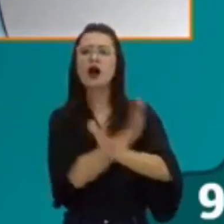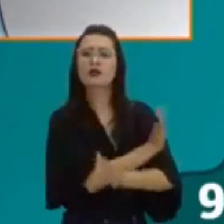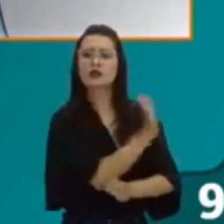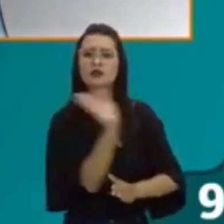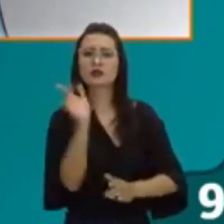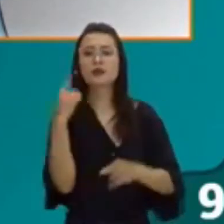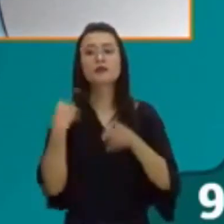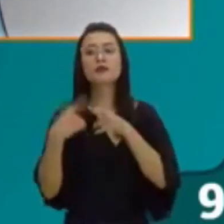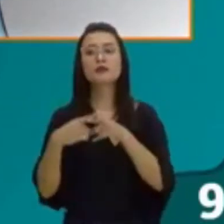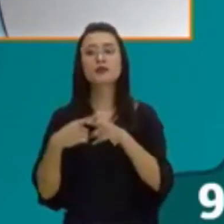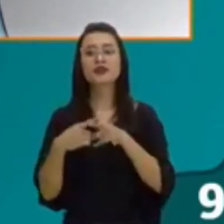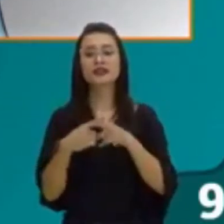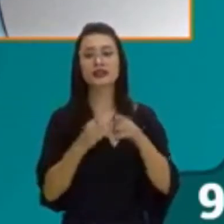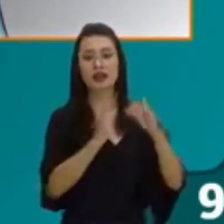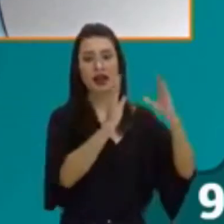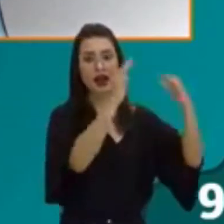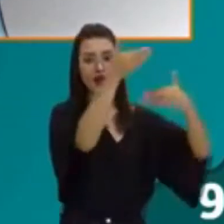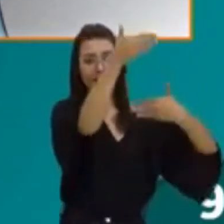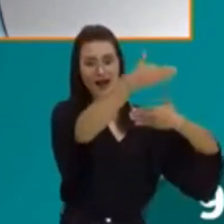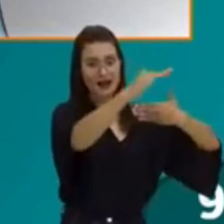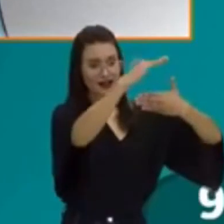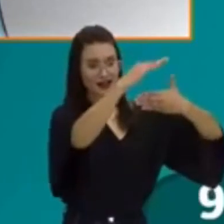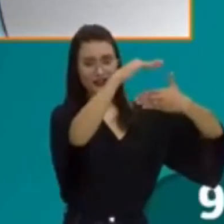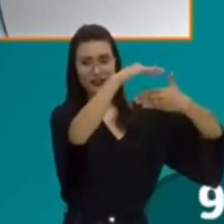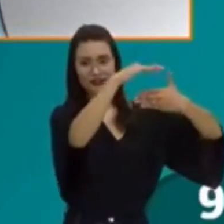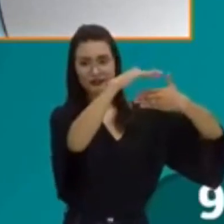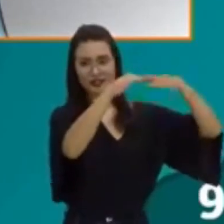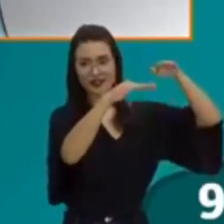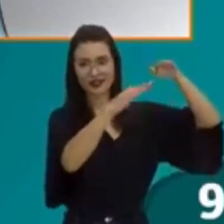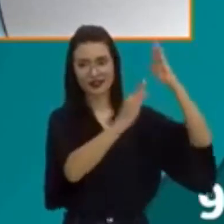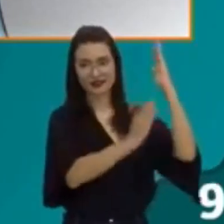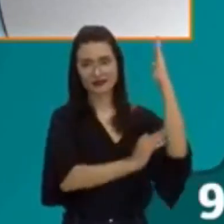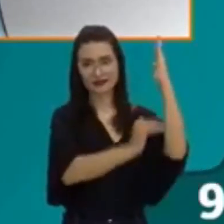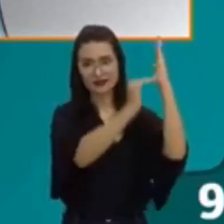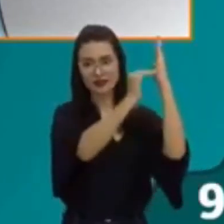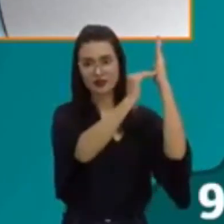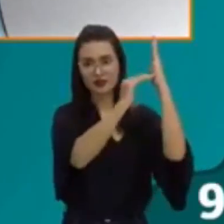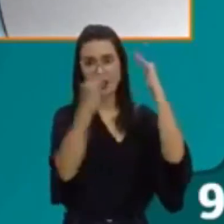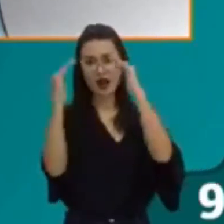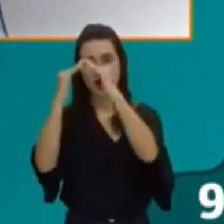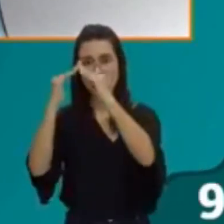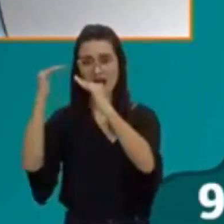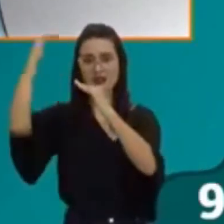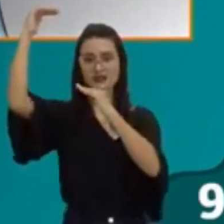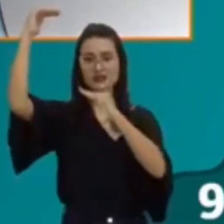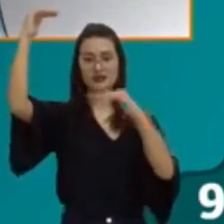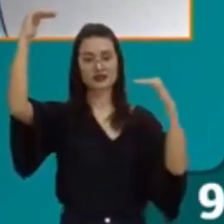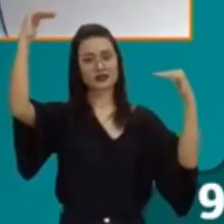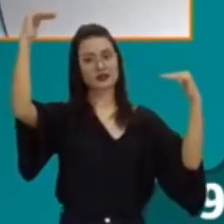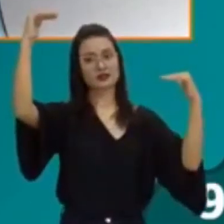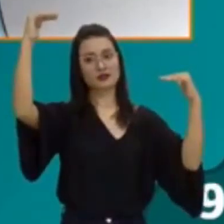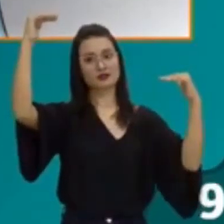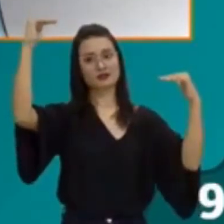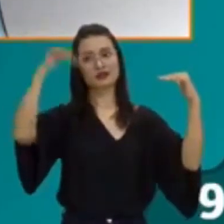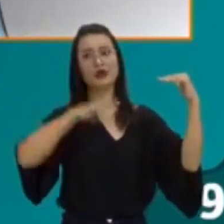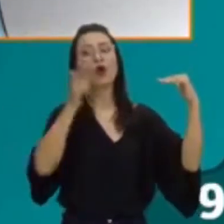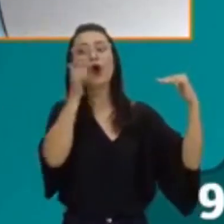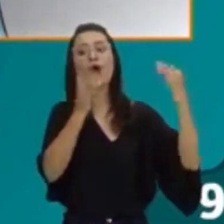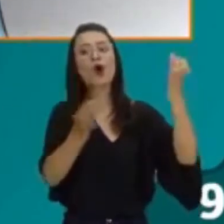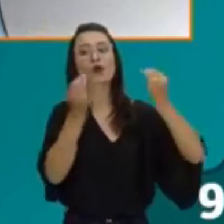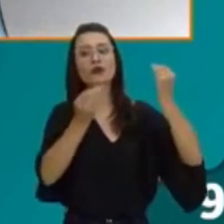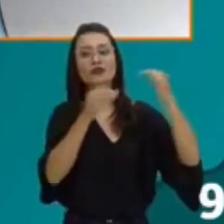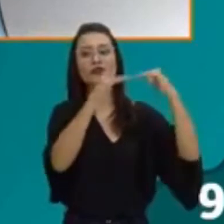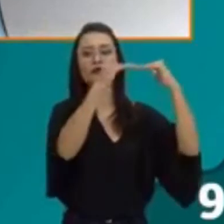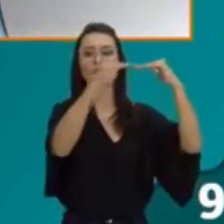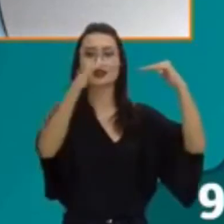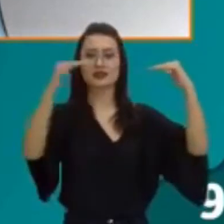você derramar água aqui nessa caixa d'água, o máximo que essa caixa d'água poderá atingir é um nível igual a